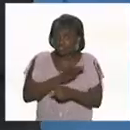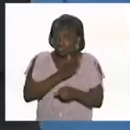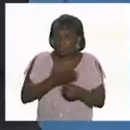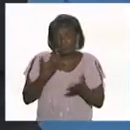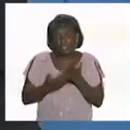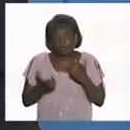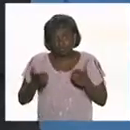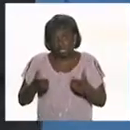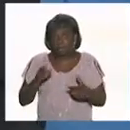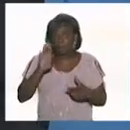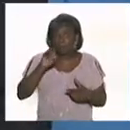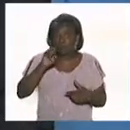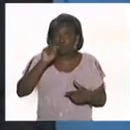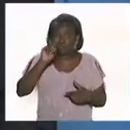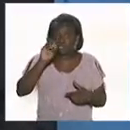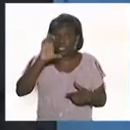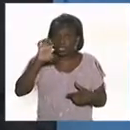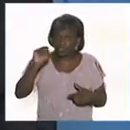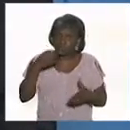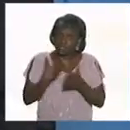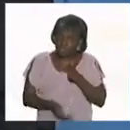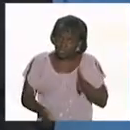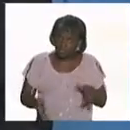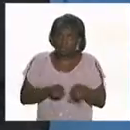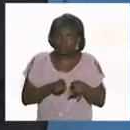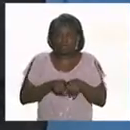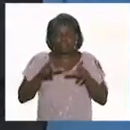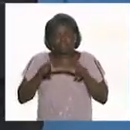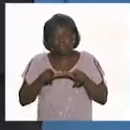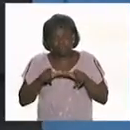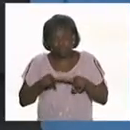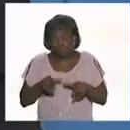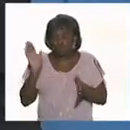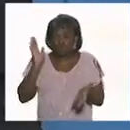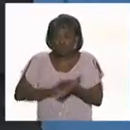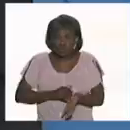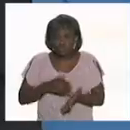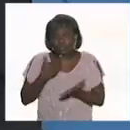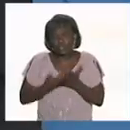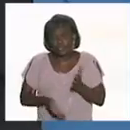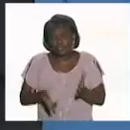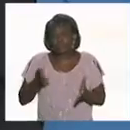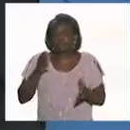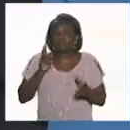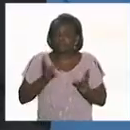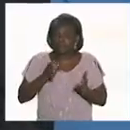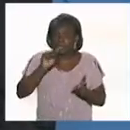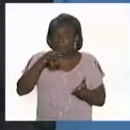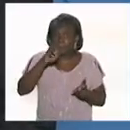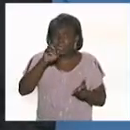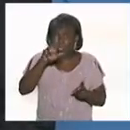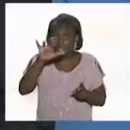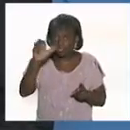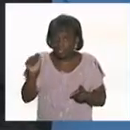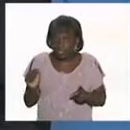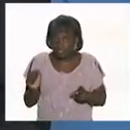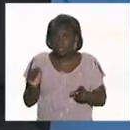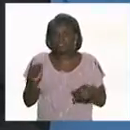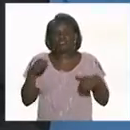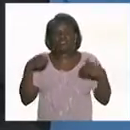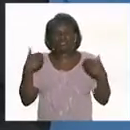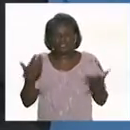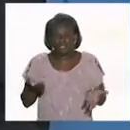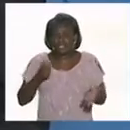São Cristóvão perdeu o seu espaço, o Bom Sucesso também perdeu o seu espaço, o Bangu, um dos últimos a perder, o próprio América.